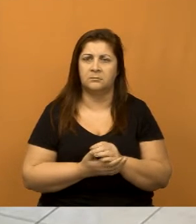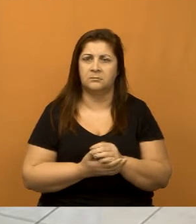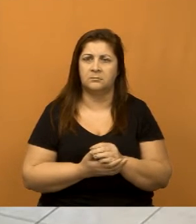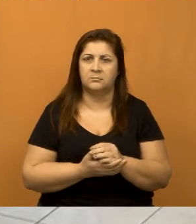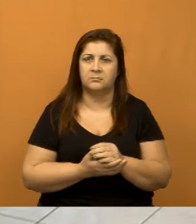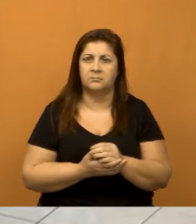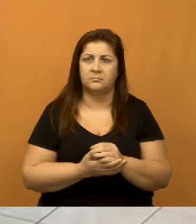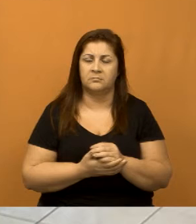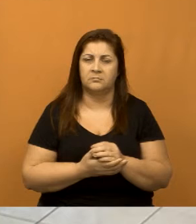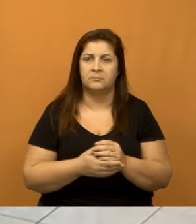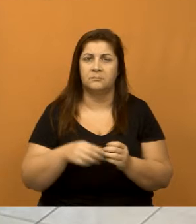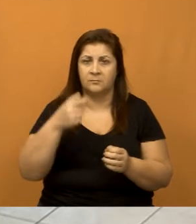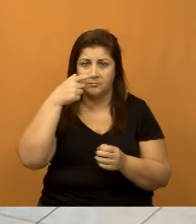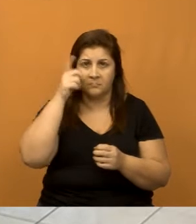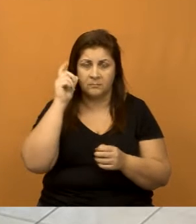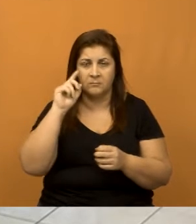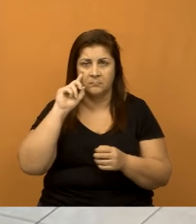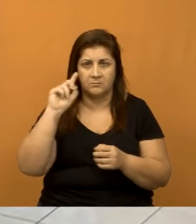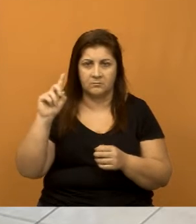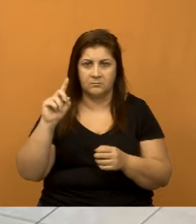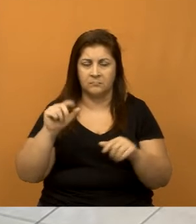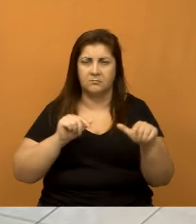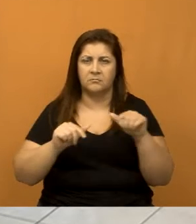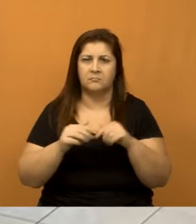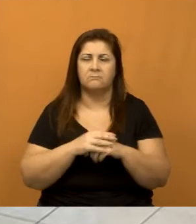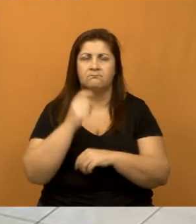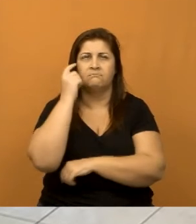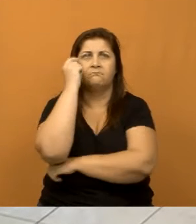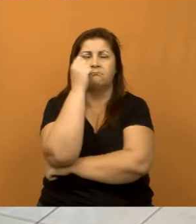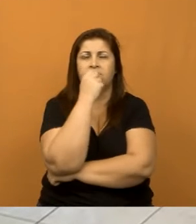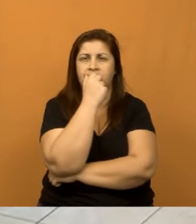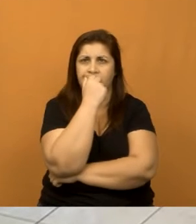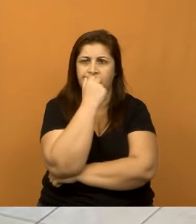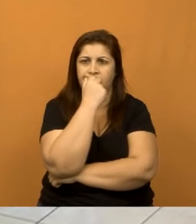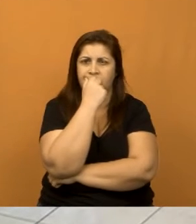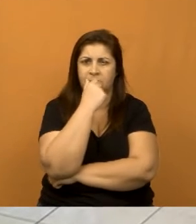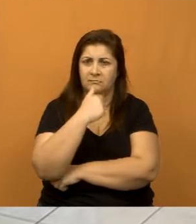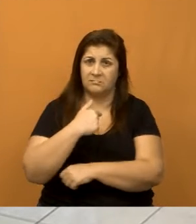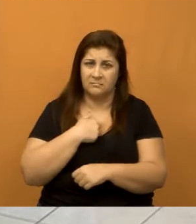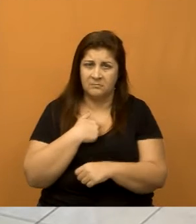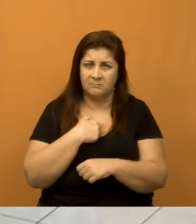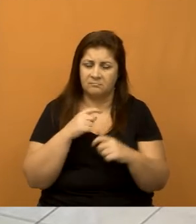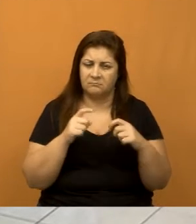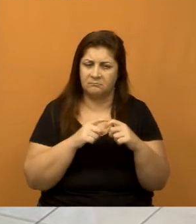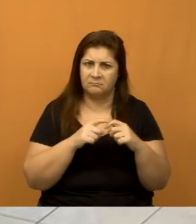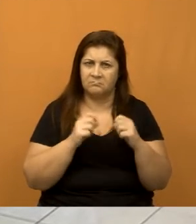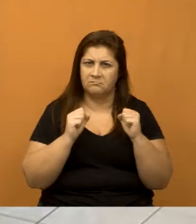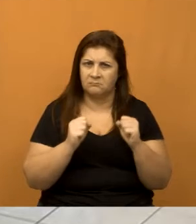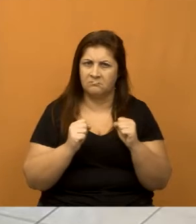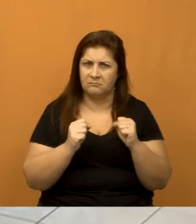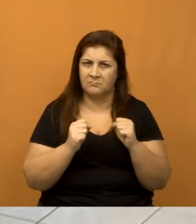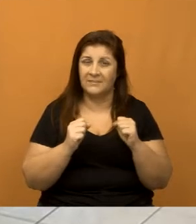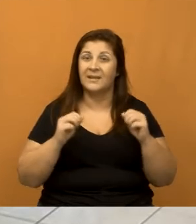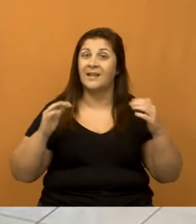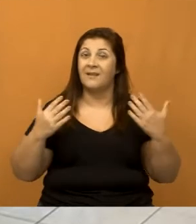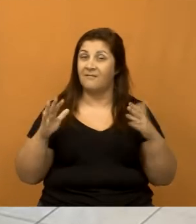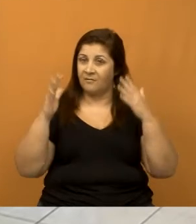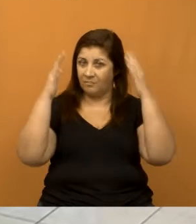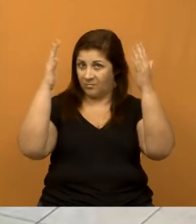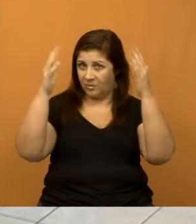E ontem, dia do trabalho, eu fiquei pensando na minha casa, será que eu, como médico, posso comemorar o dia do